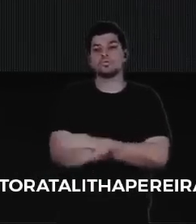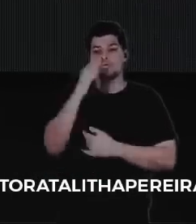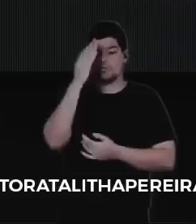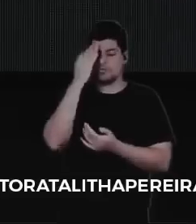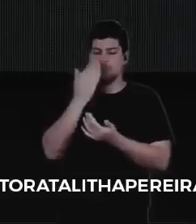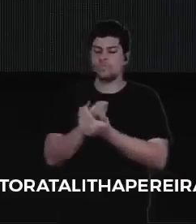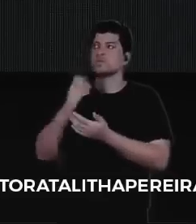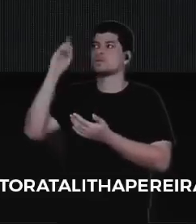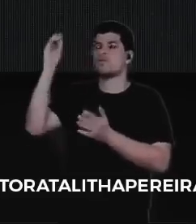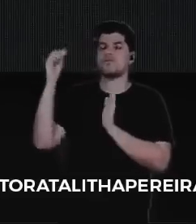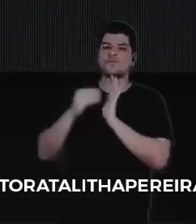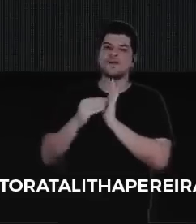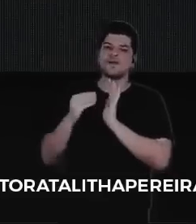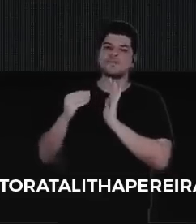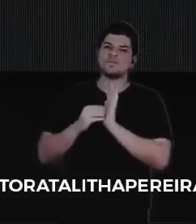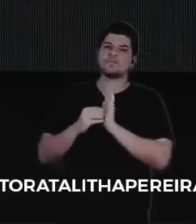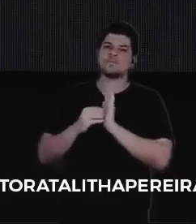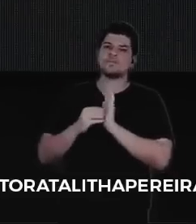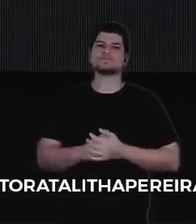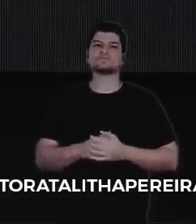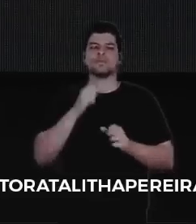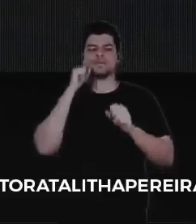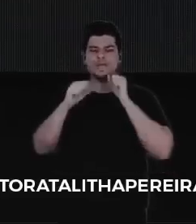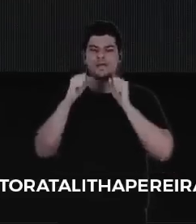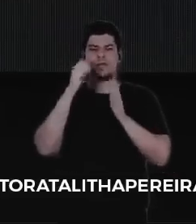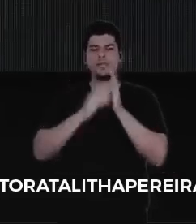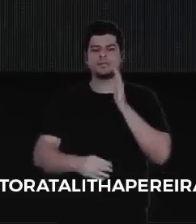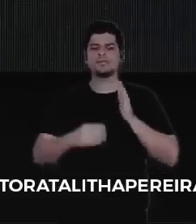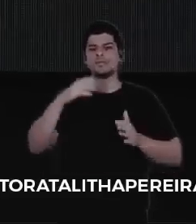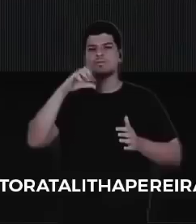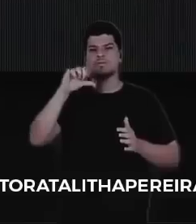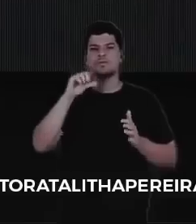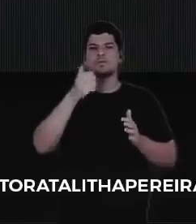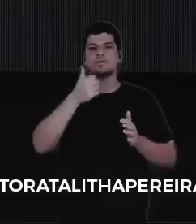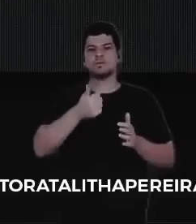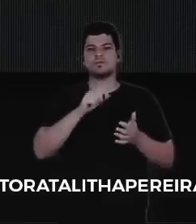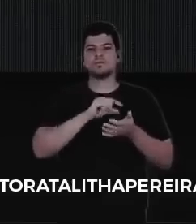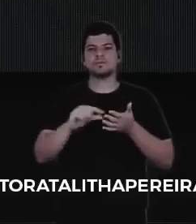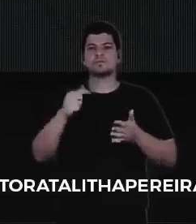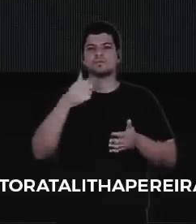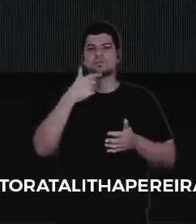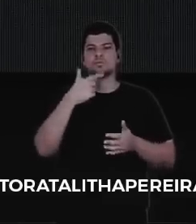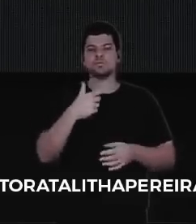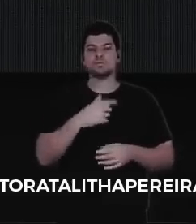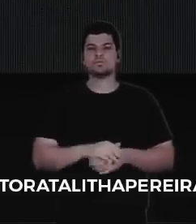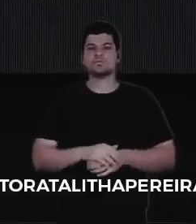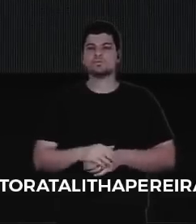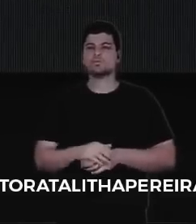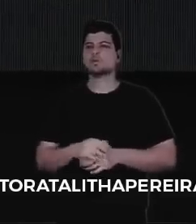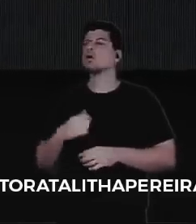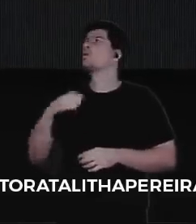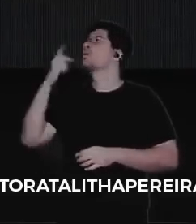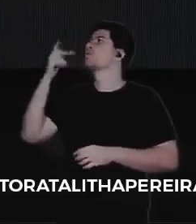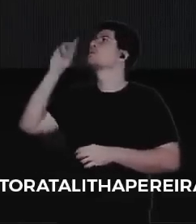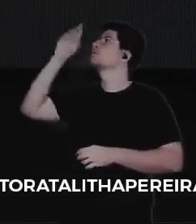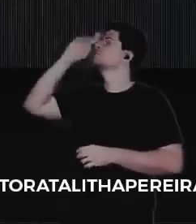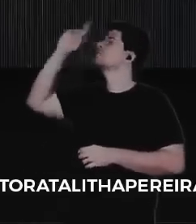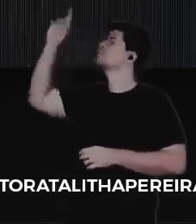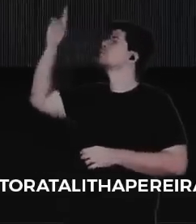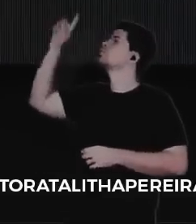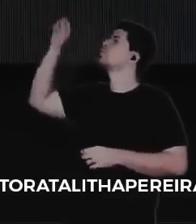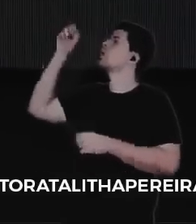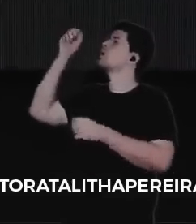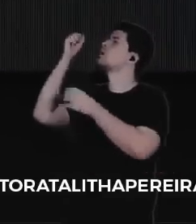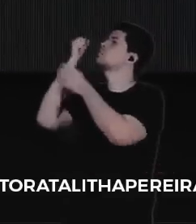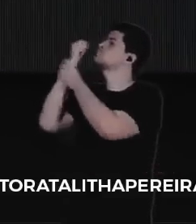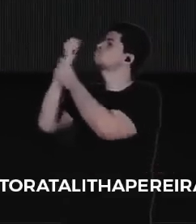Deus. Salmos 91, 2 diz: pode dizer ao Senhor, tu és o meu refúgio, a minha